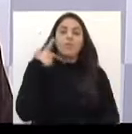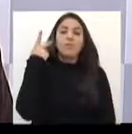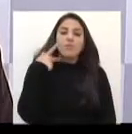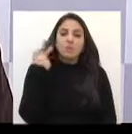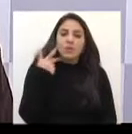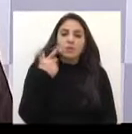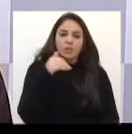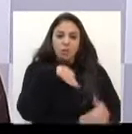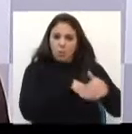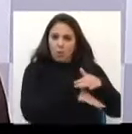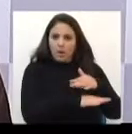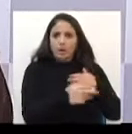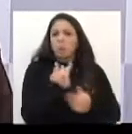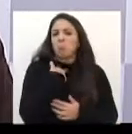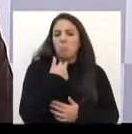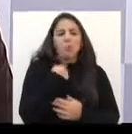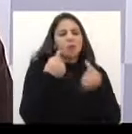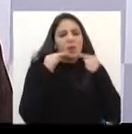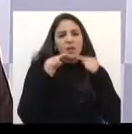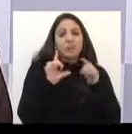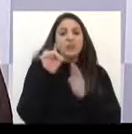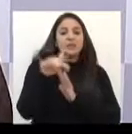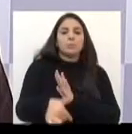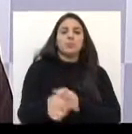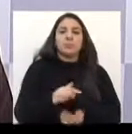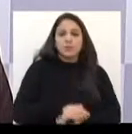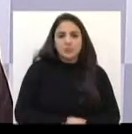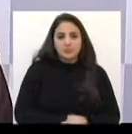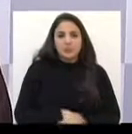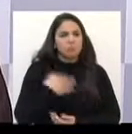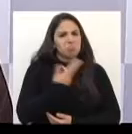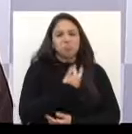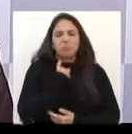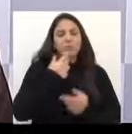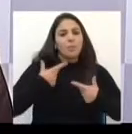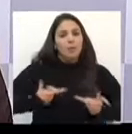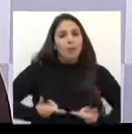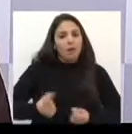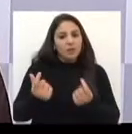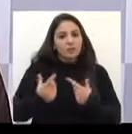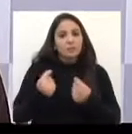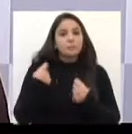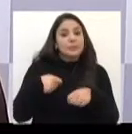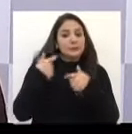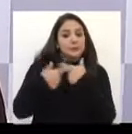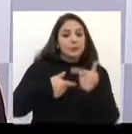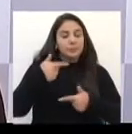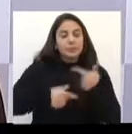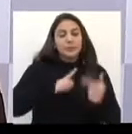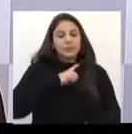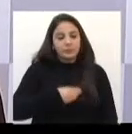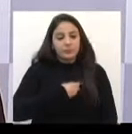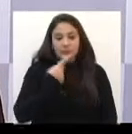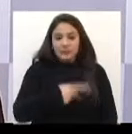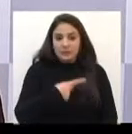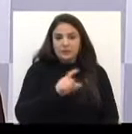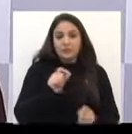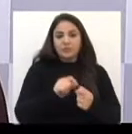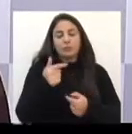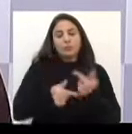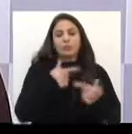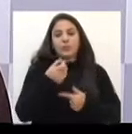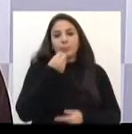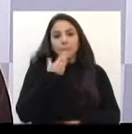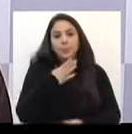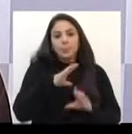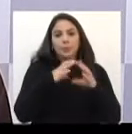pode reclamar de nada depois. Nós não podemos gastar. Nós temos que trabalhar, nós temos que estar aqui e fazer o nosso trabalho para o bem da comunidade